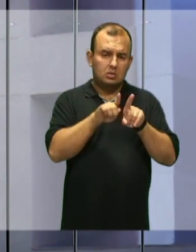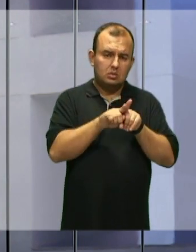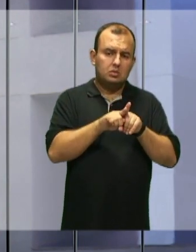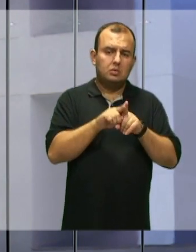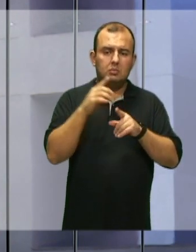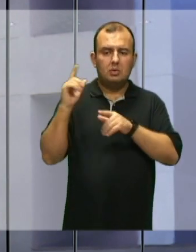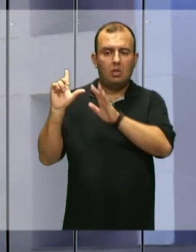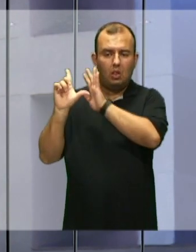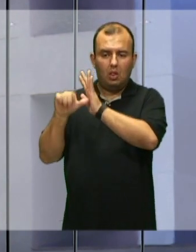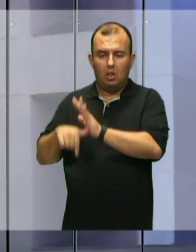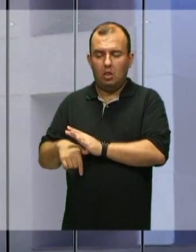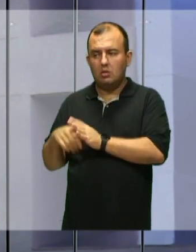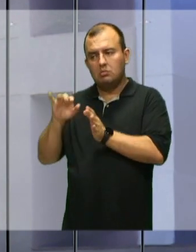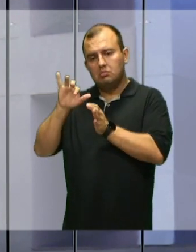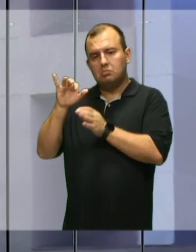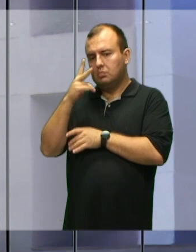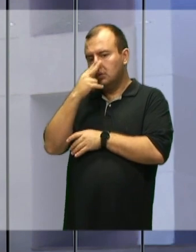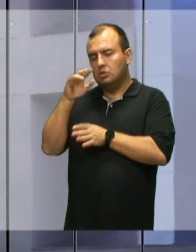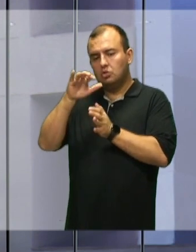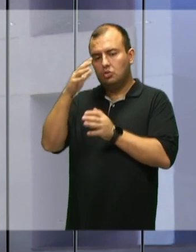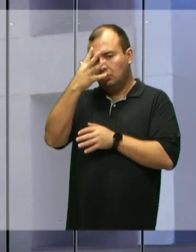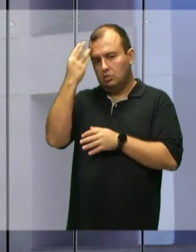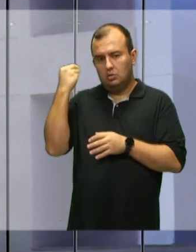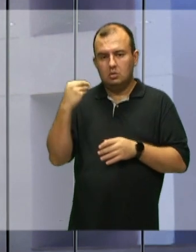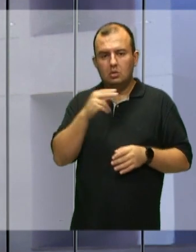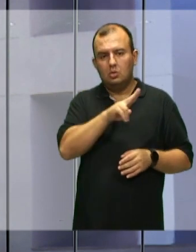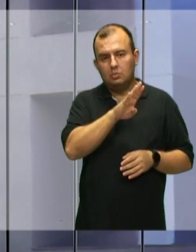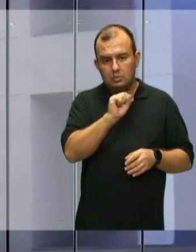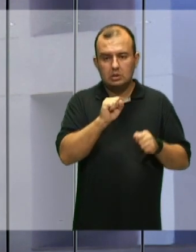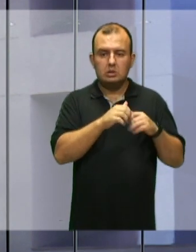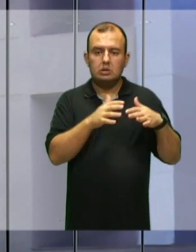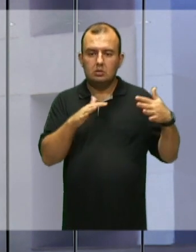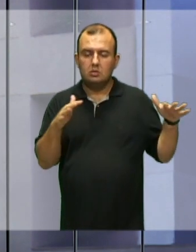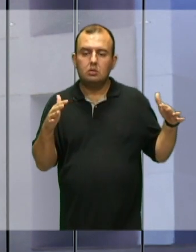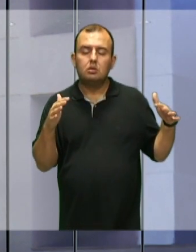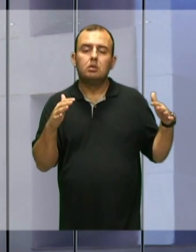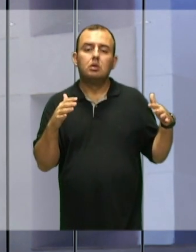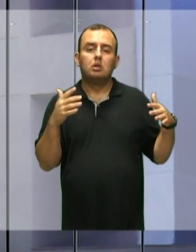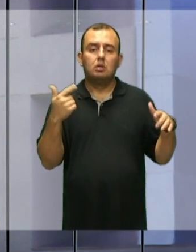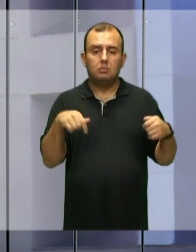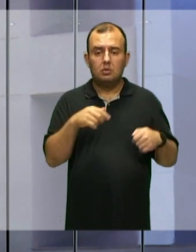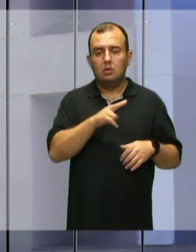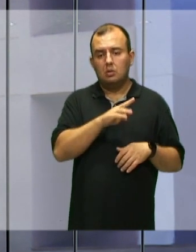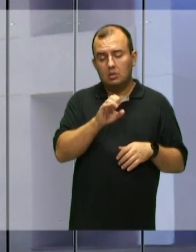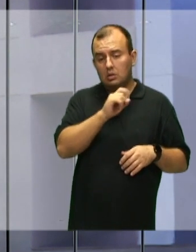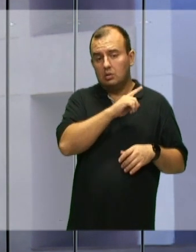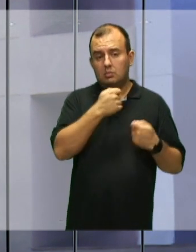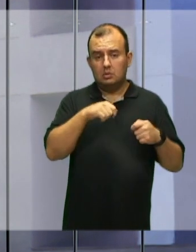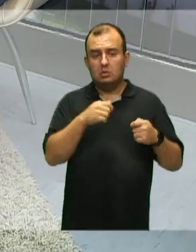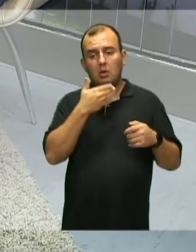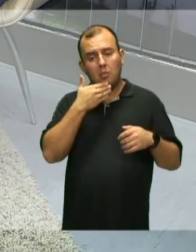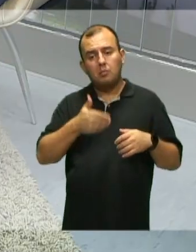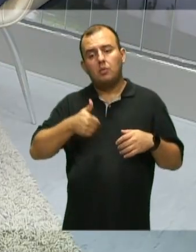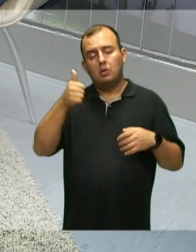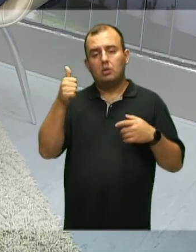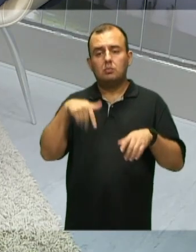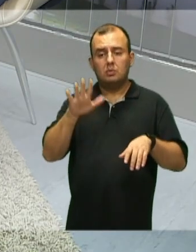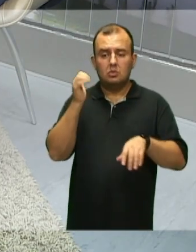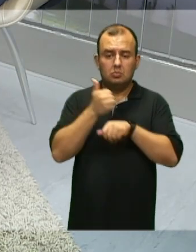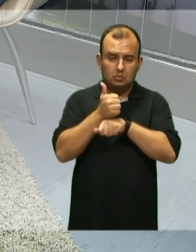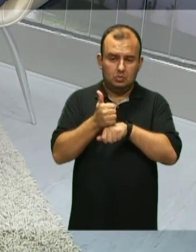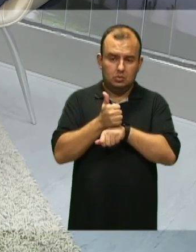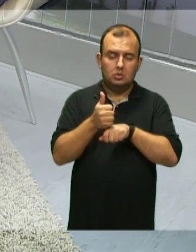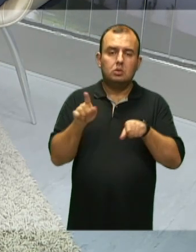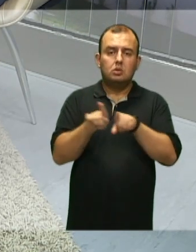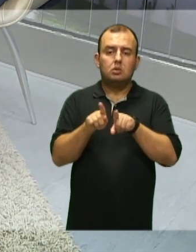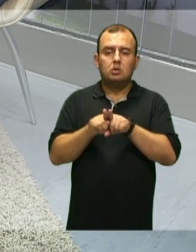para trás nesse período não tendo uma evolução Inclusive a unidade de saúde do Brilhante realmente é uma das unidades que precisa de melhorias nessa questão precisa de mais profissionais